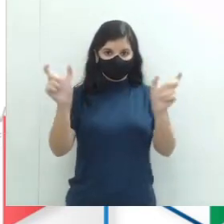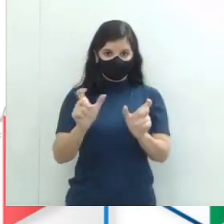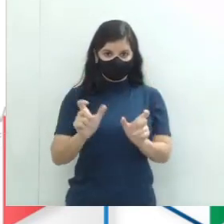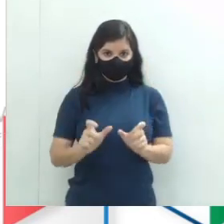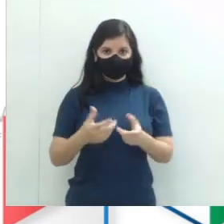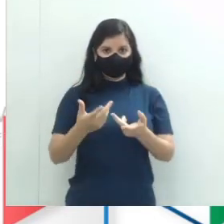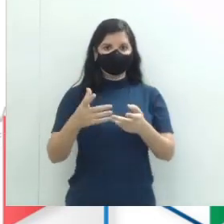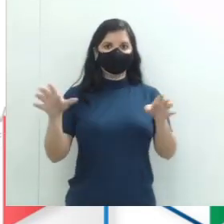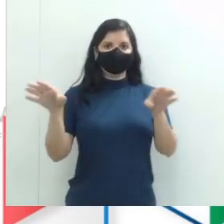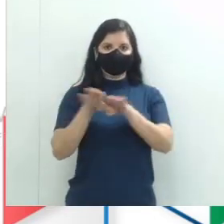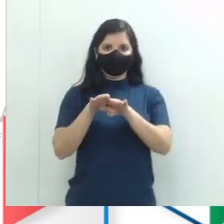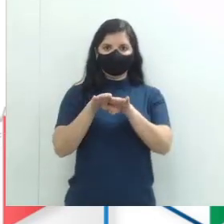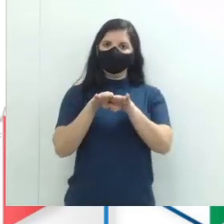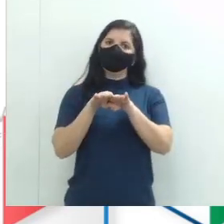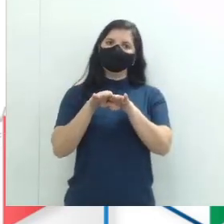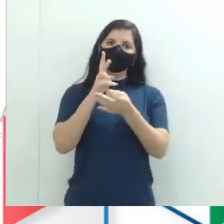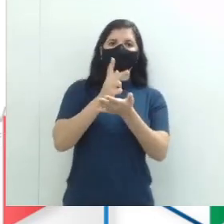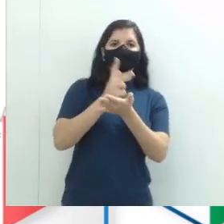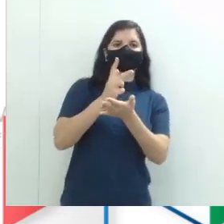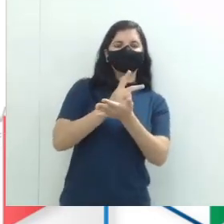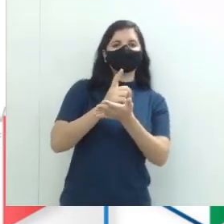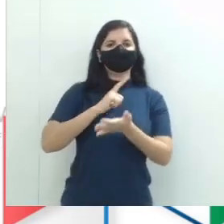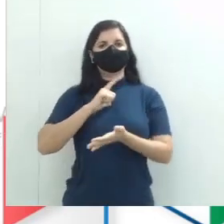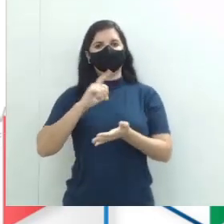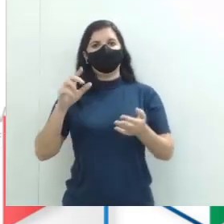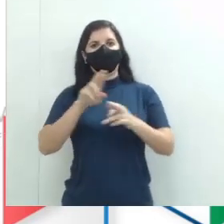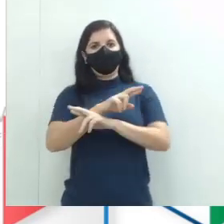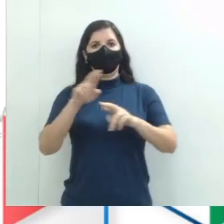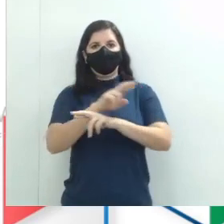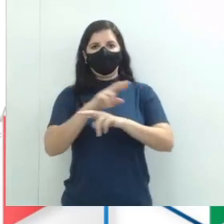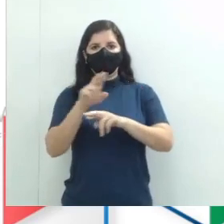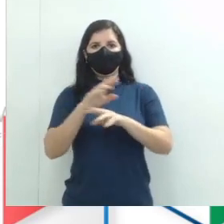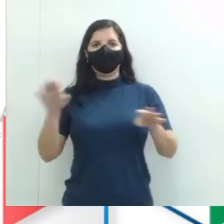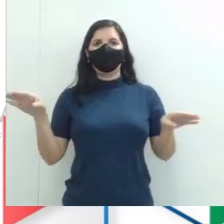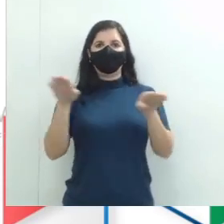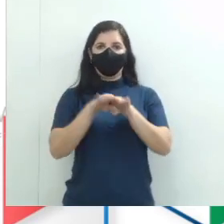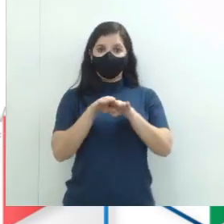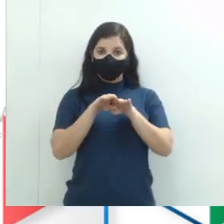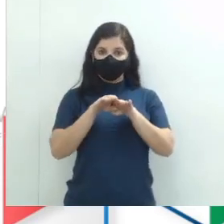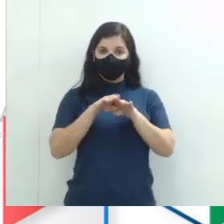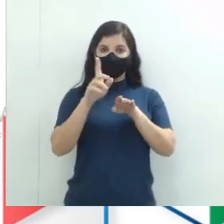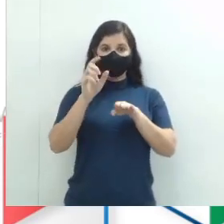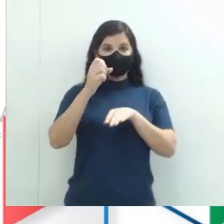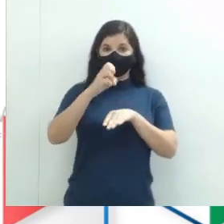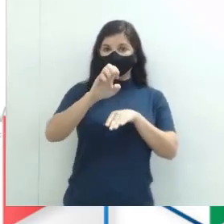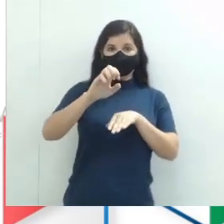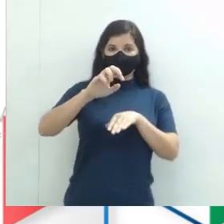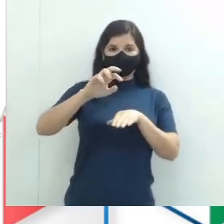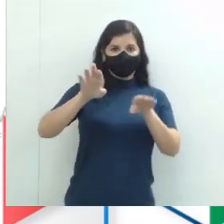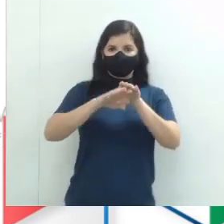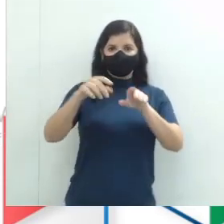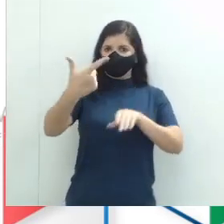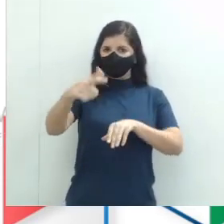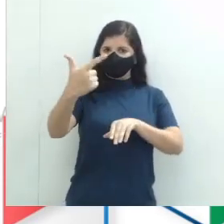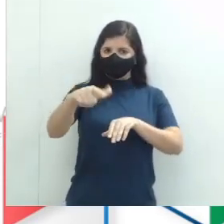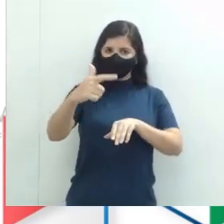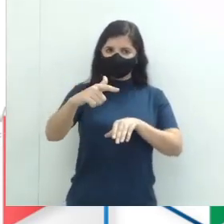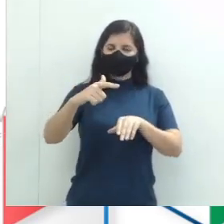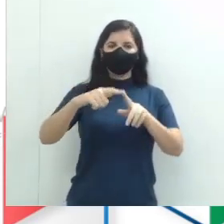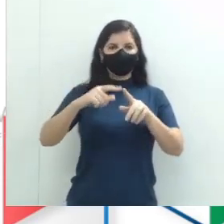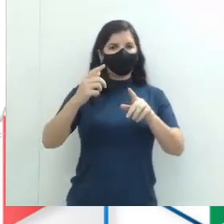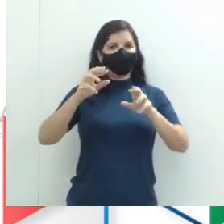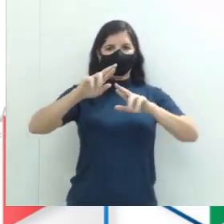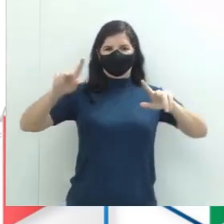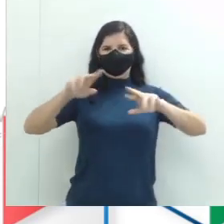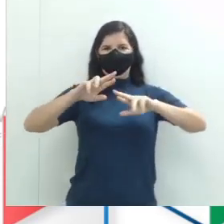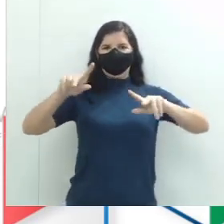por igualdades. Sempre vai ter aquela relação de igualdade, e aí, se ela não for essa equação, ela virá uma inequação,